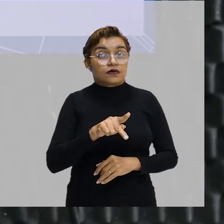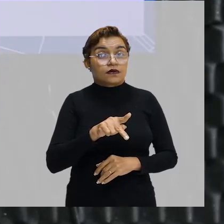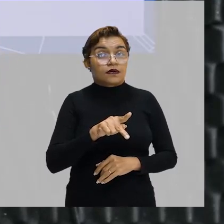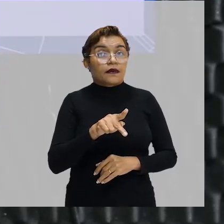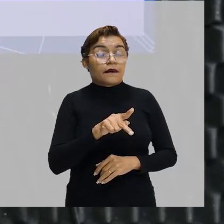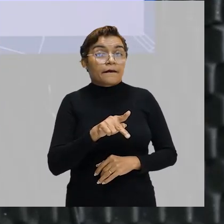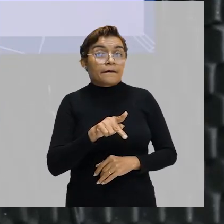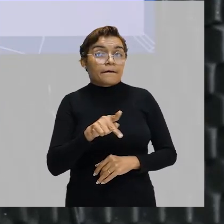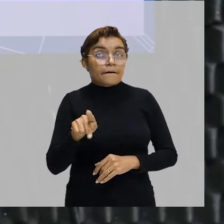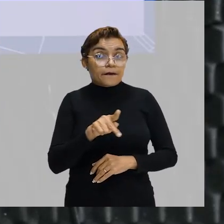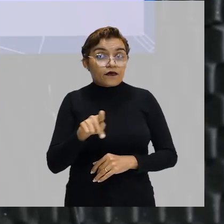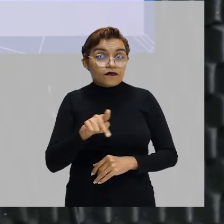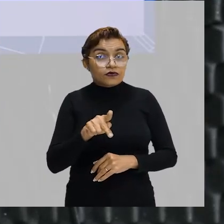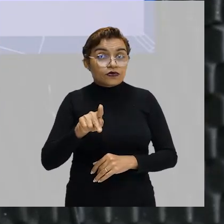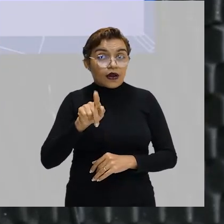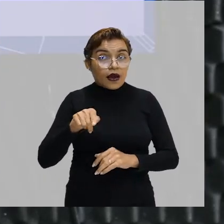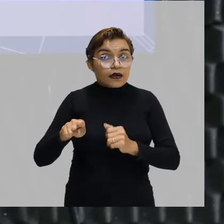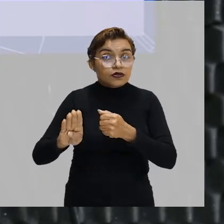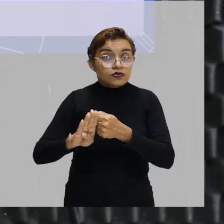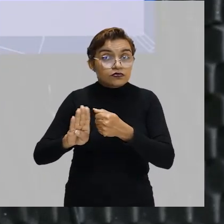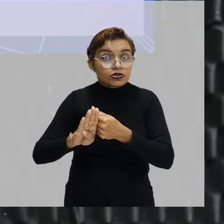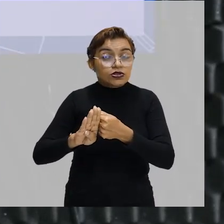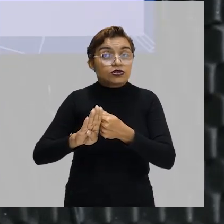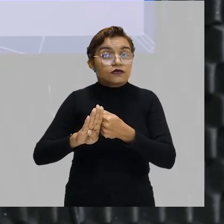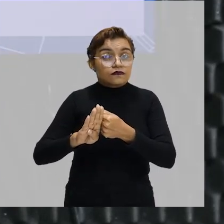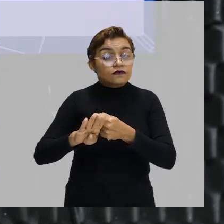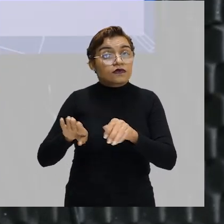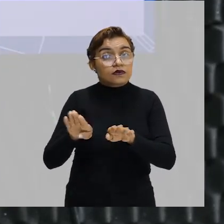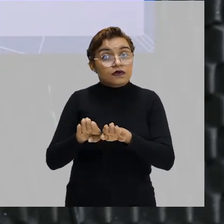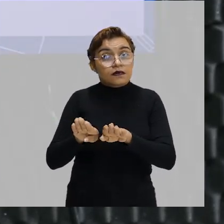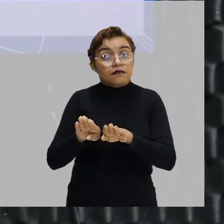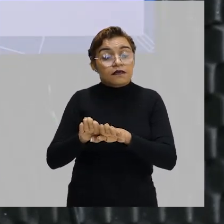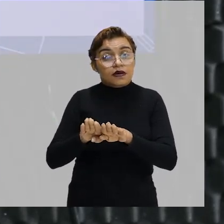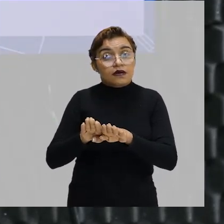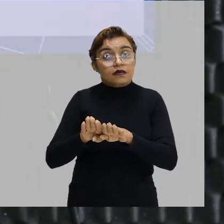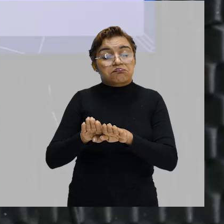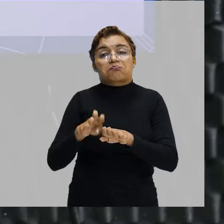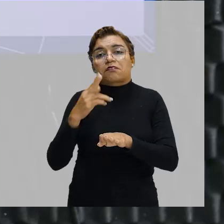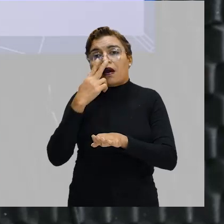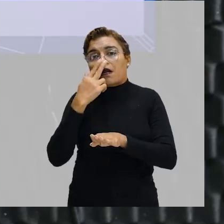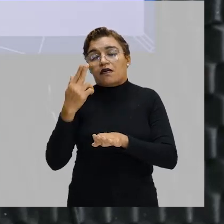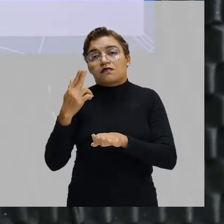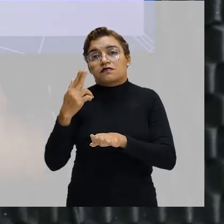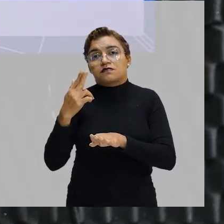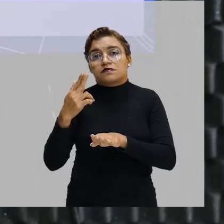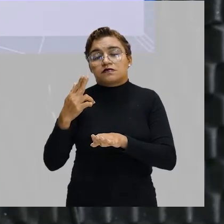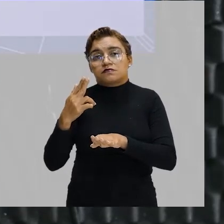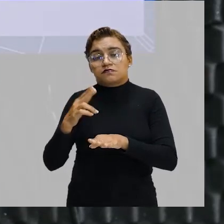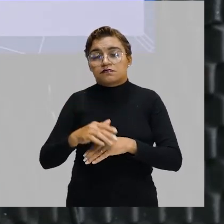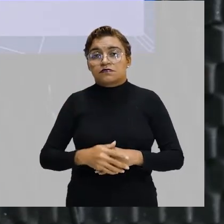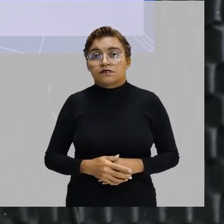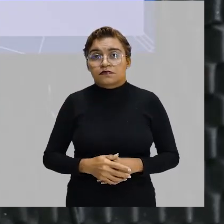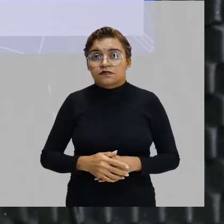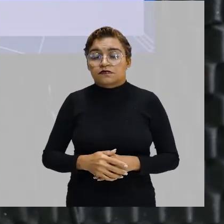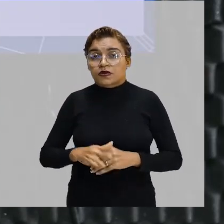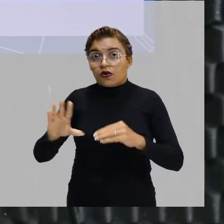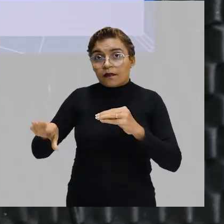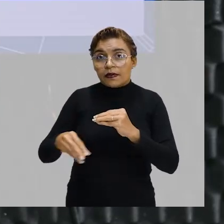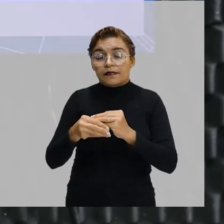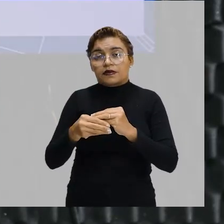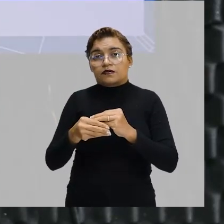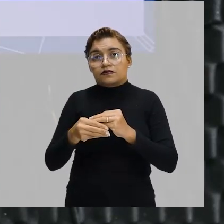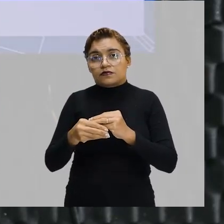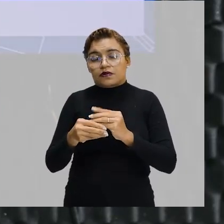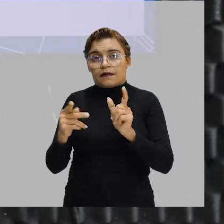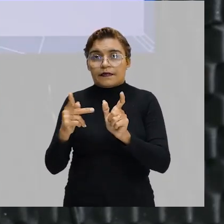mas está com função de atributo, né? Então, predicativo do sujeito. Adjetivo vem como predicativo do